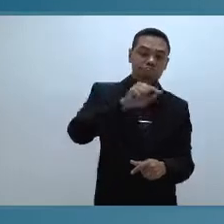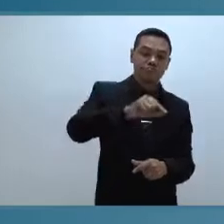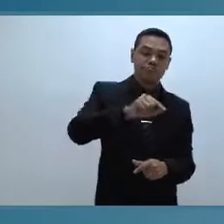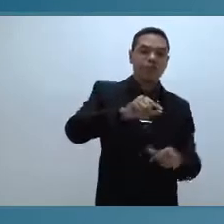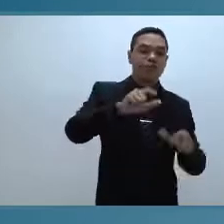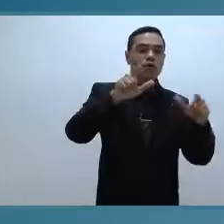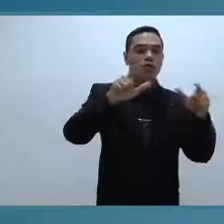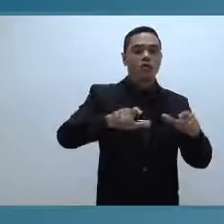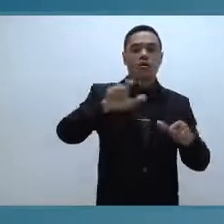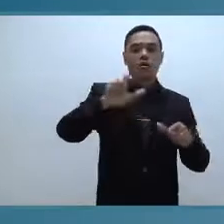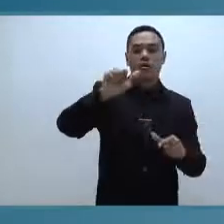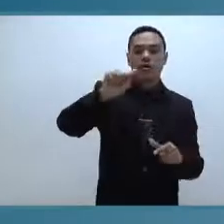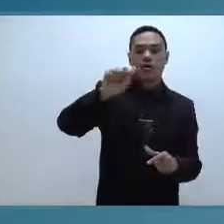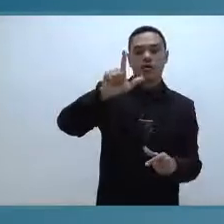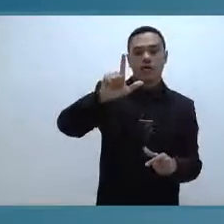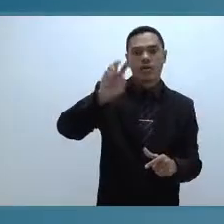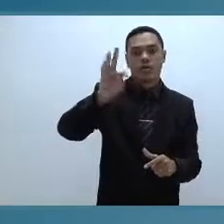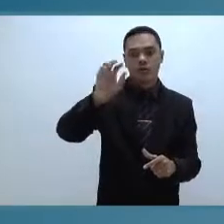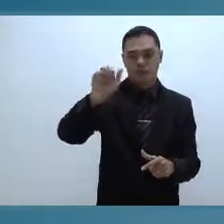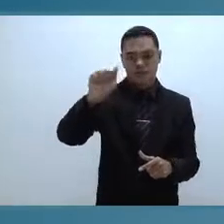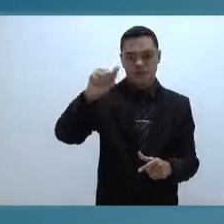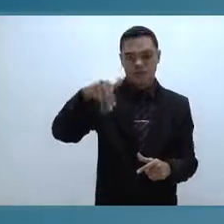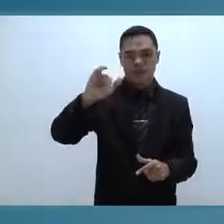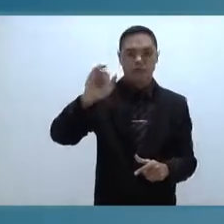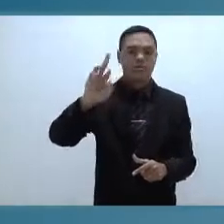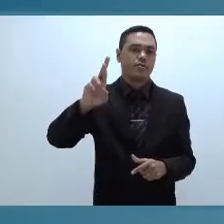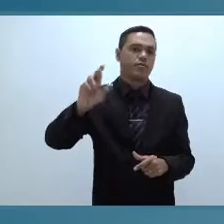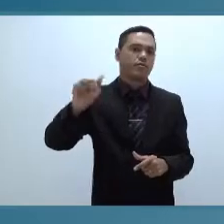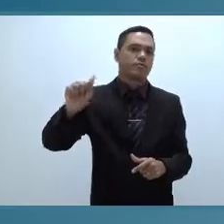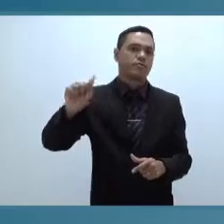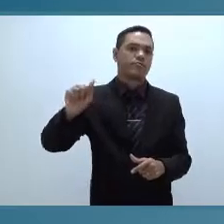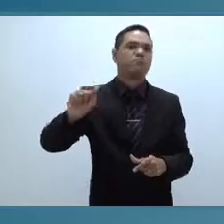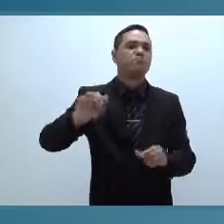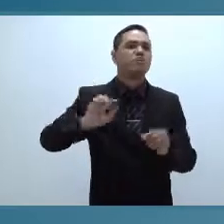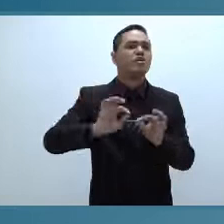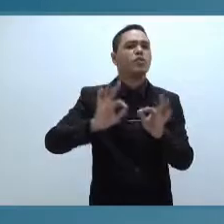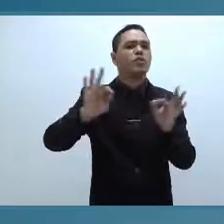que dispõe no artigo 3º, inciso 1º da Resolução